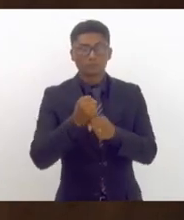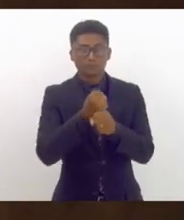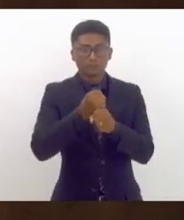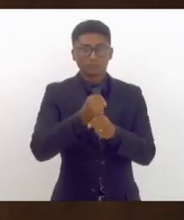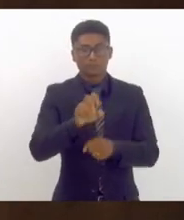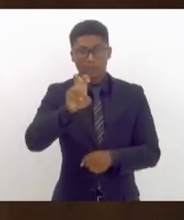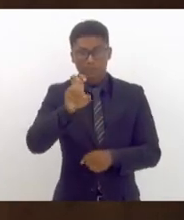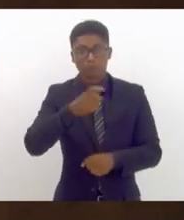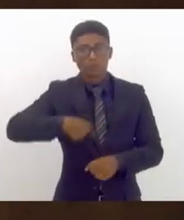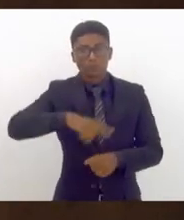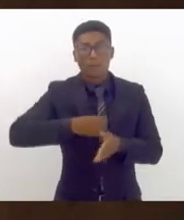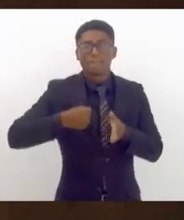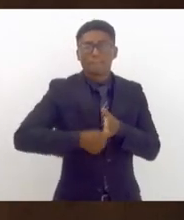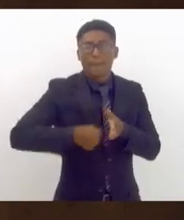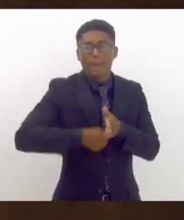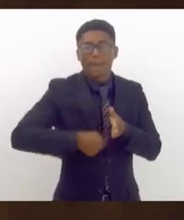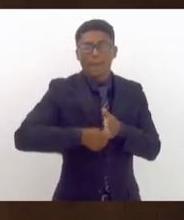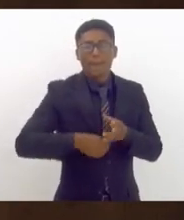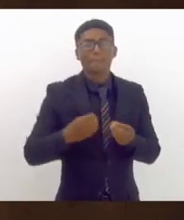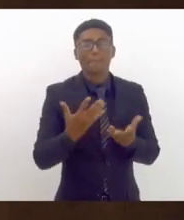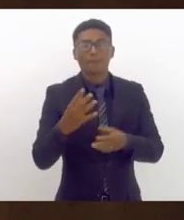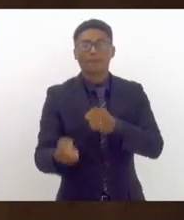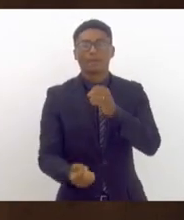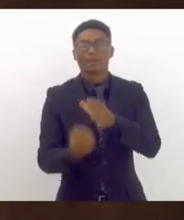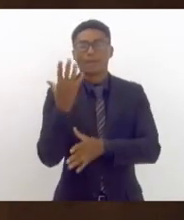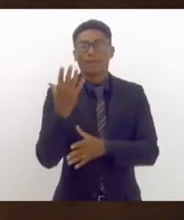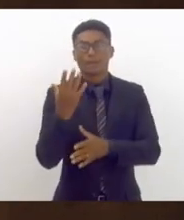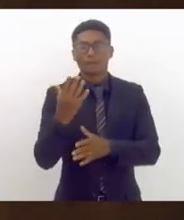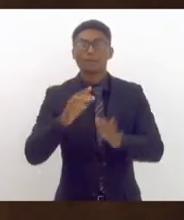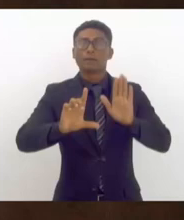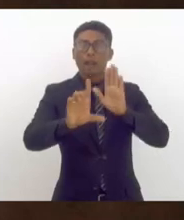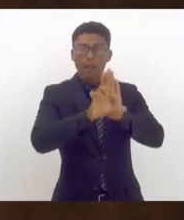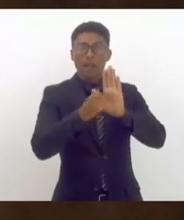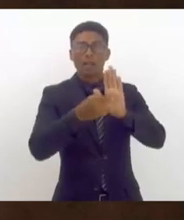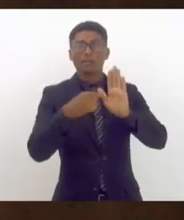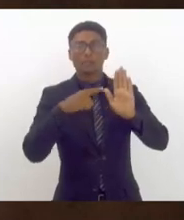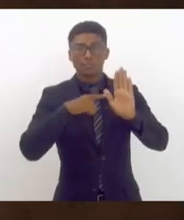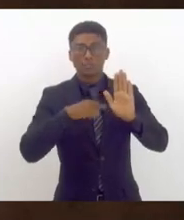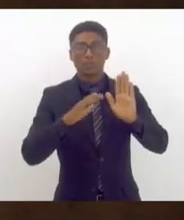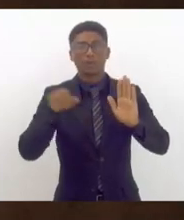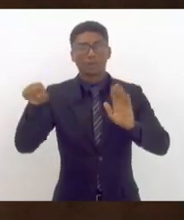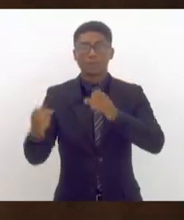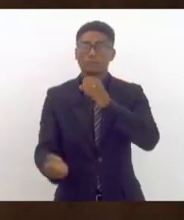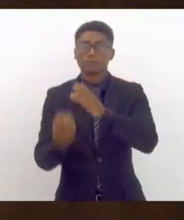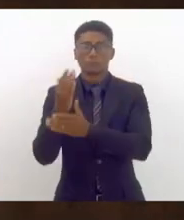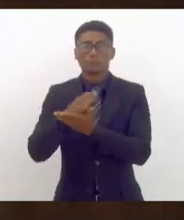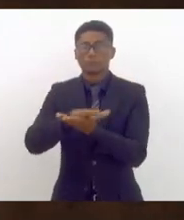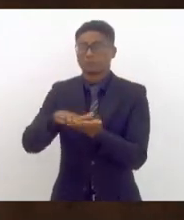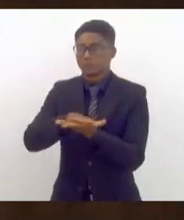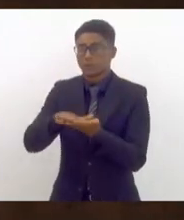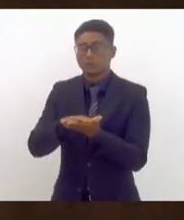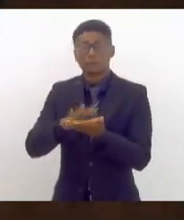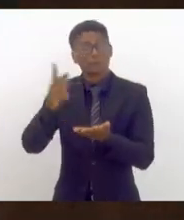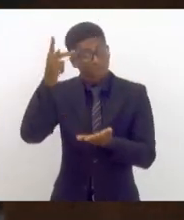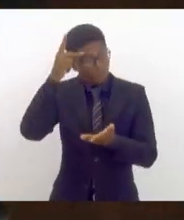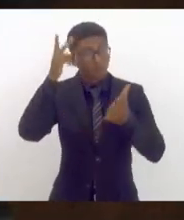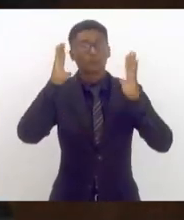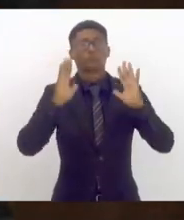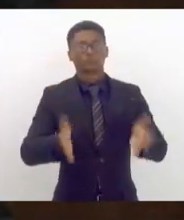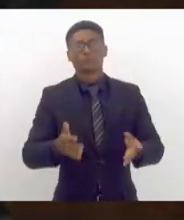gente brigou para acontecer a DECRAD. Tinha lei, mas não tinha DECRAD. Em São Paulo já tinha a